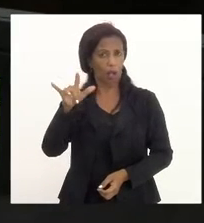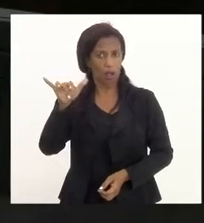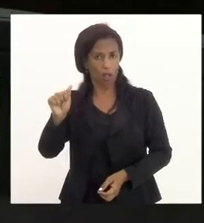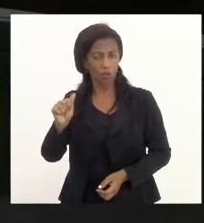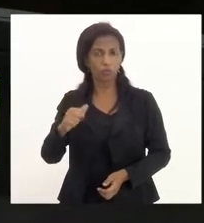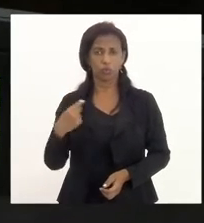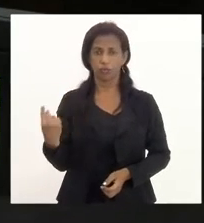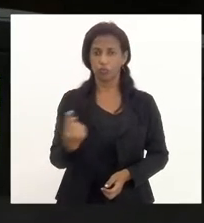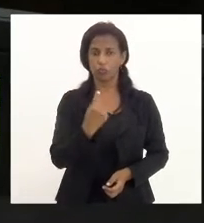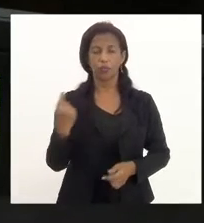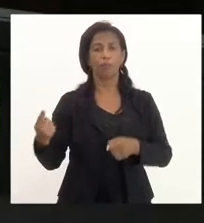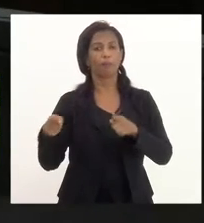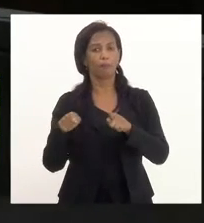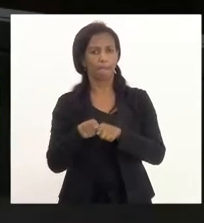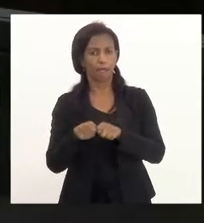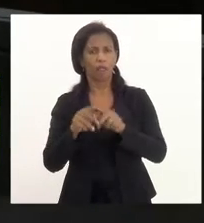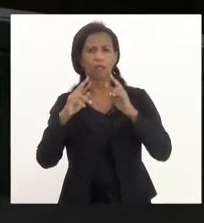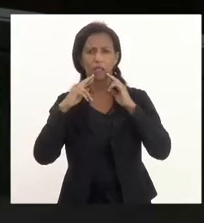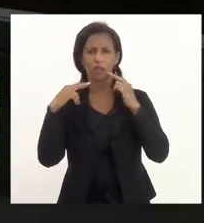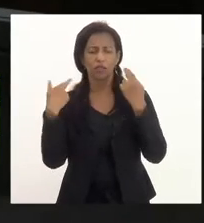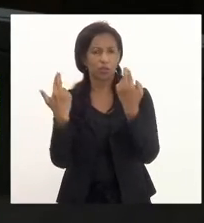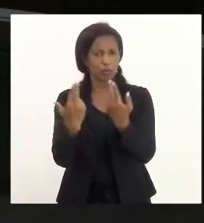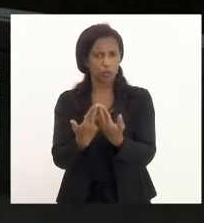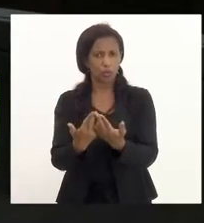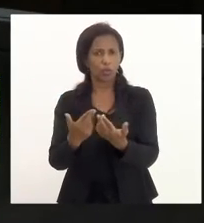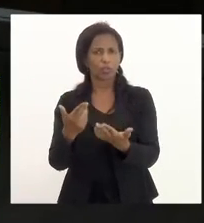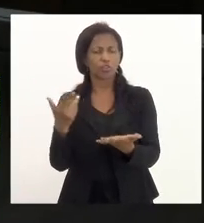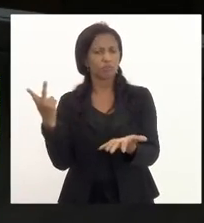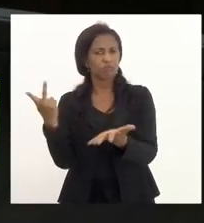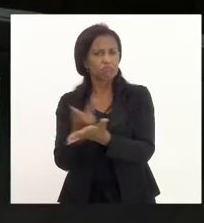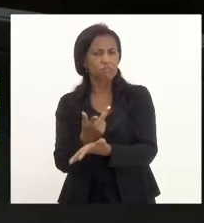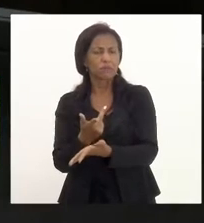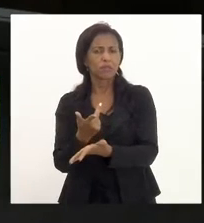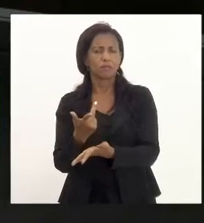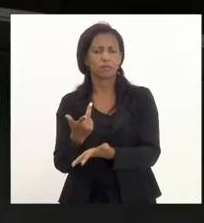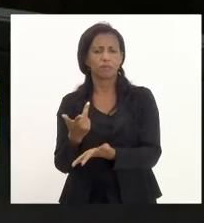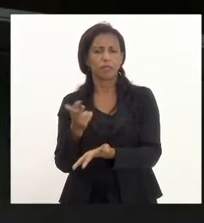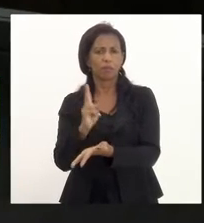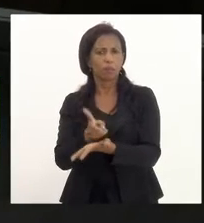nós além da da reunião que são efetuadas